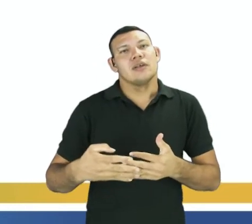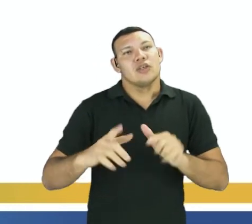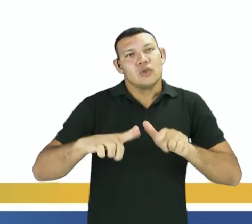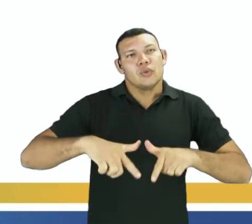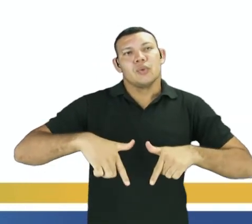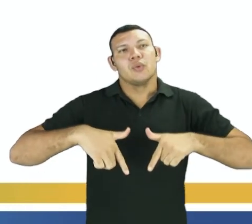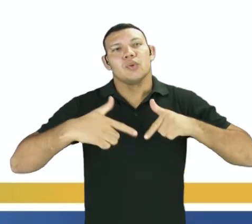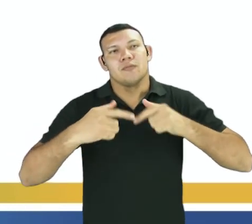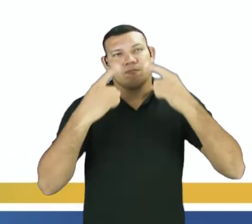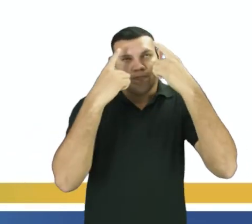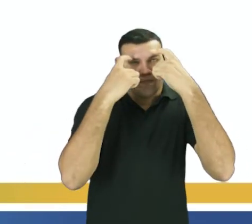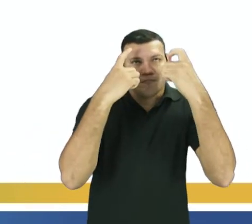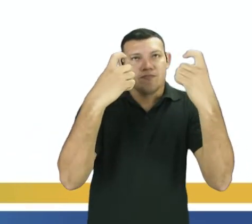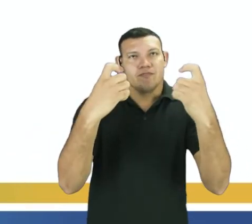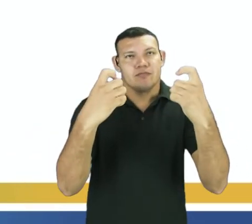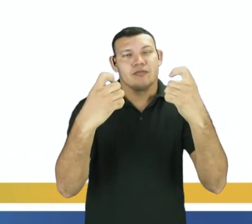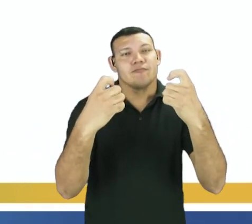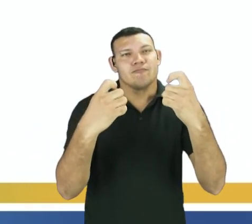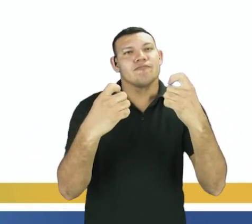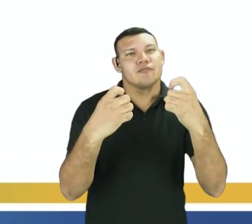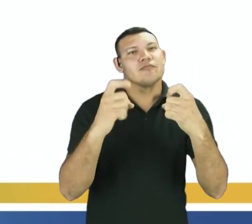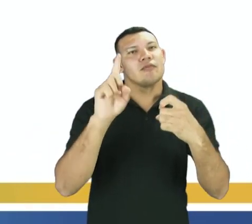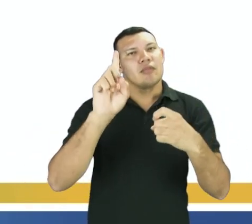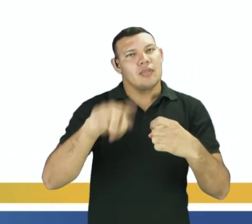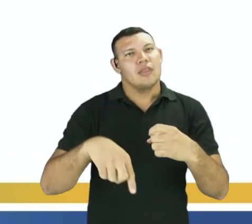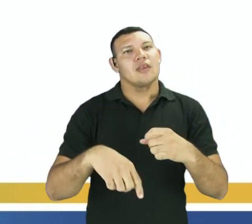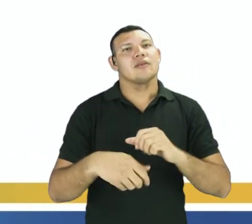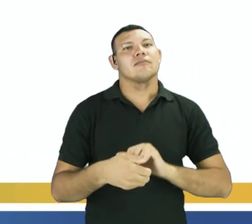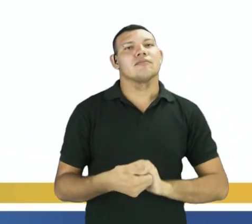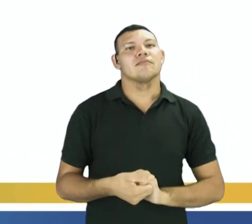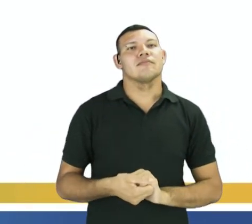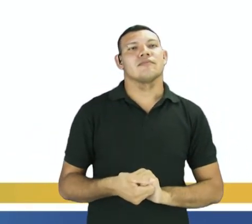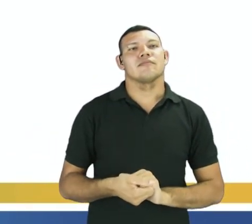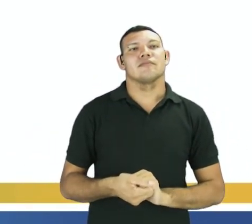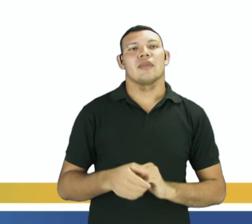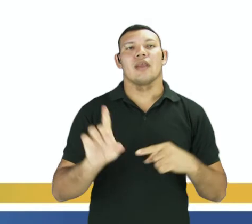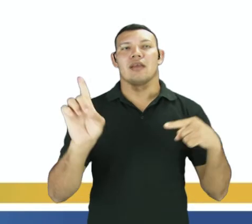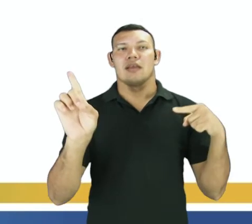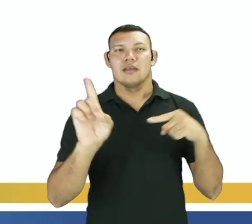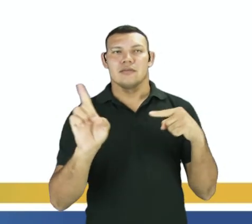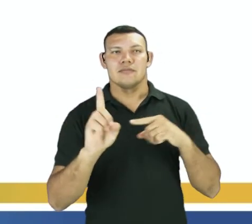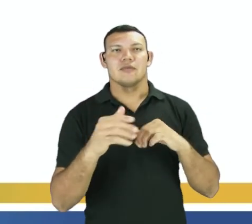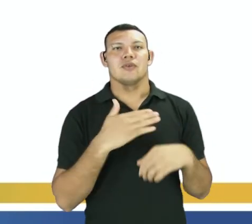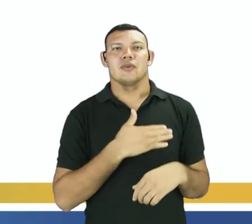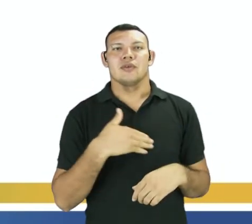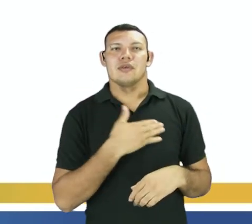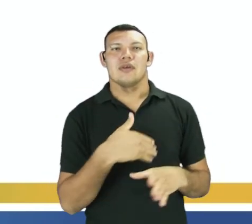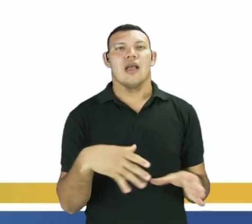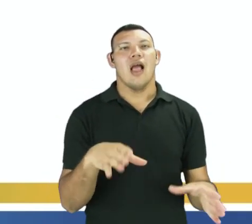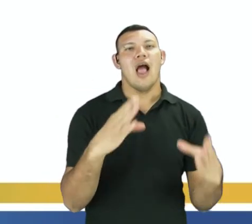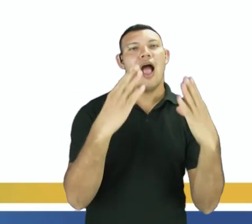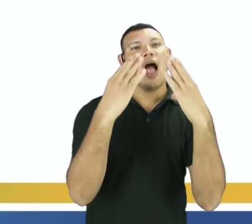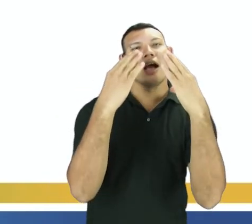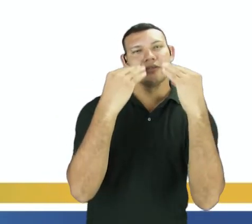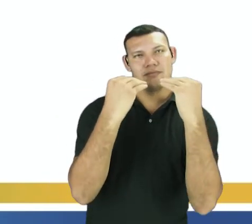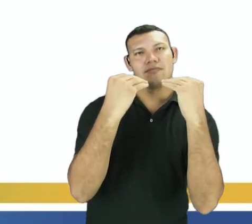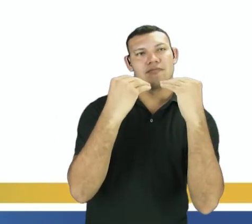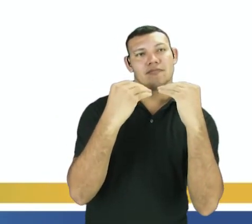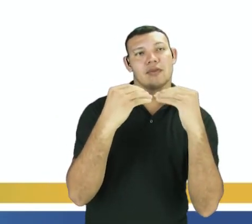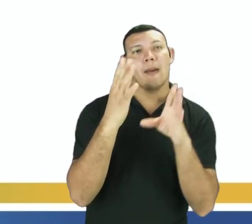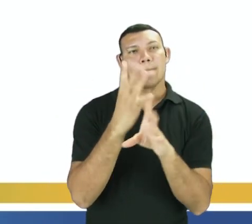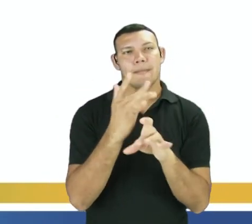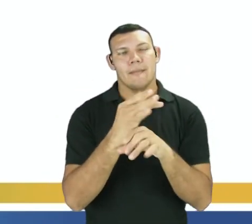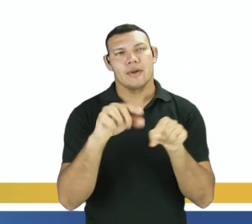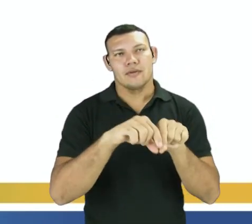caridades. Para concluir el expuesto, la lucha es una violencia sin